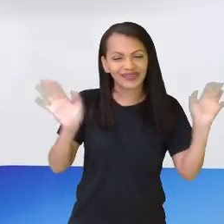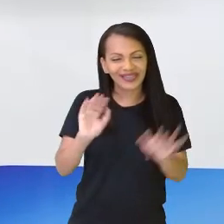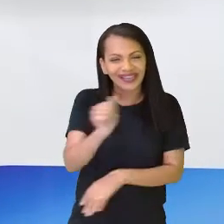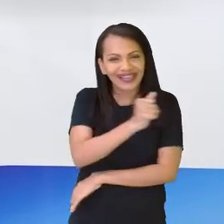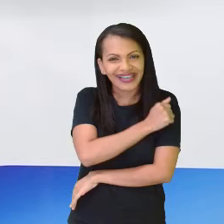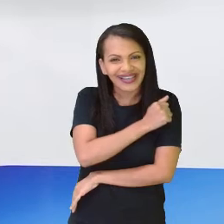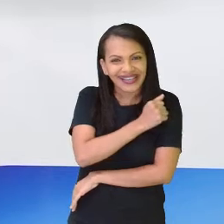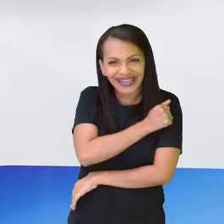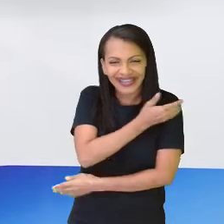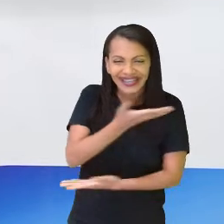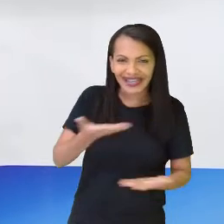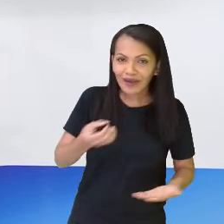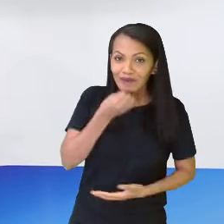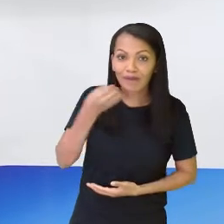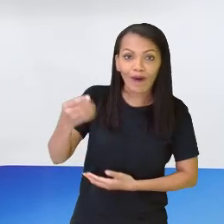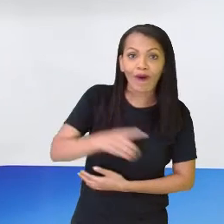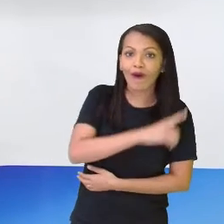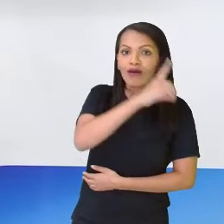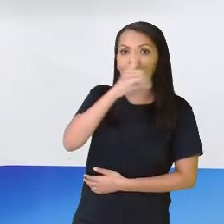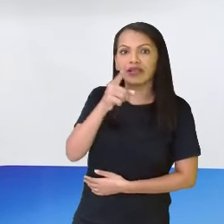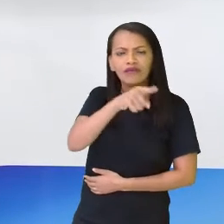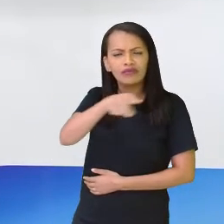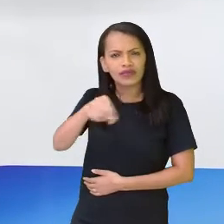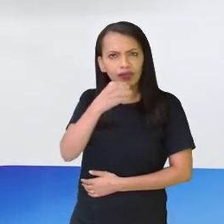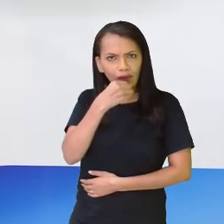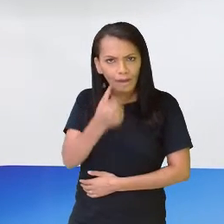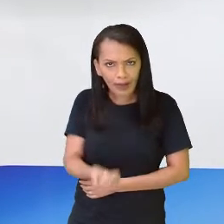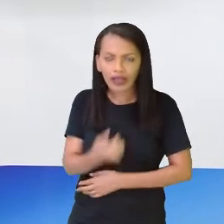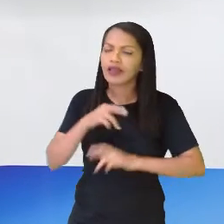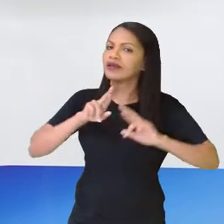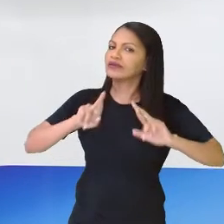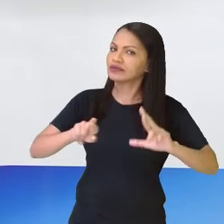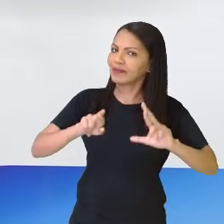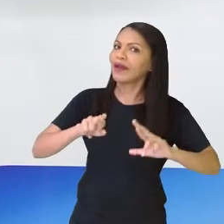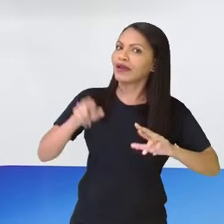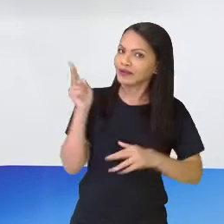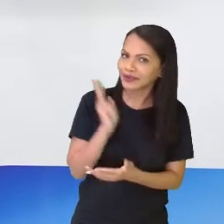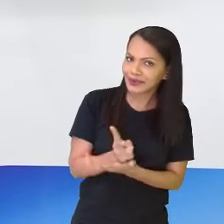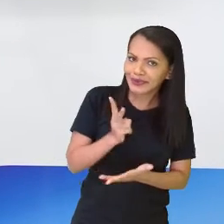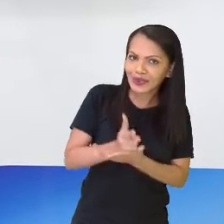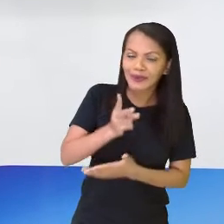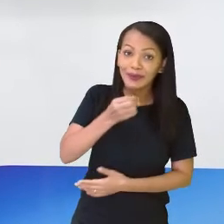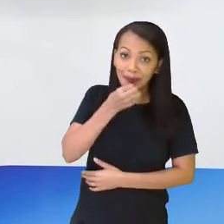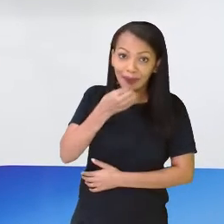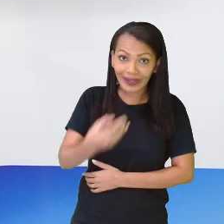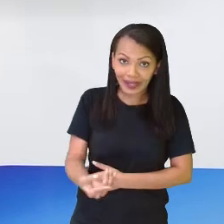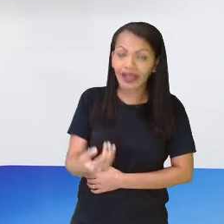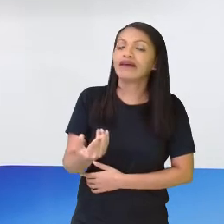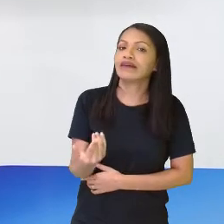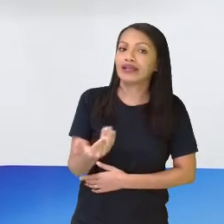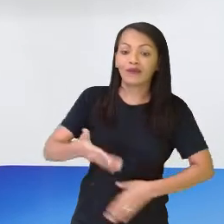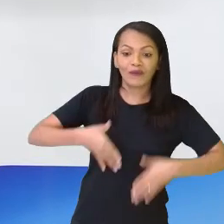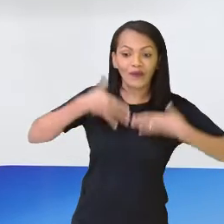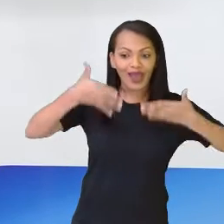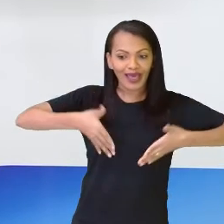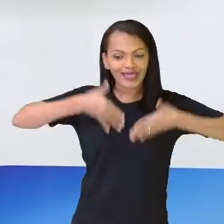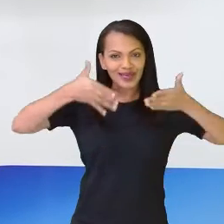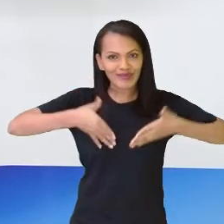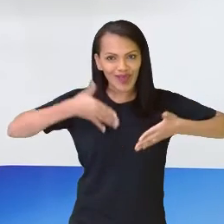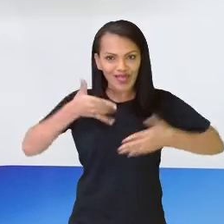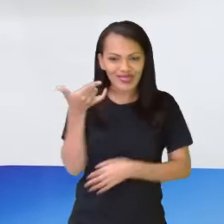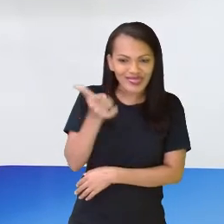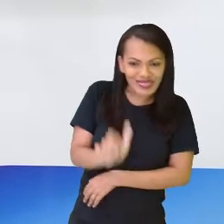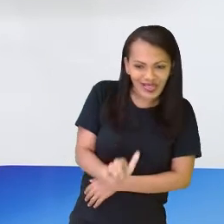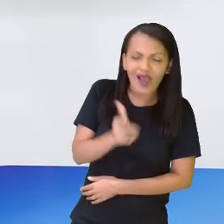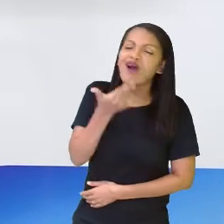meus queridos, bom dia, como vocês estão? Espero que, como sempre, né, estejam bem e muito animados para mais uma